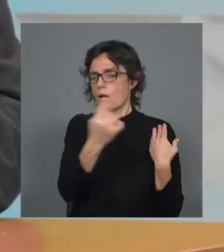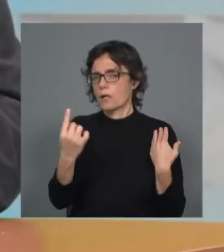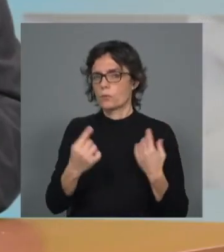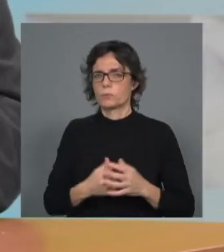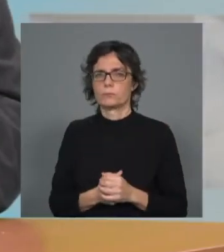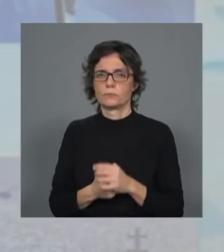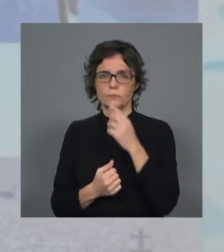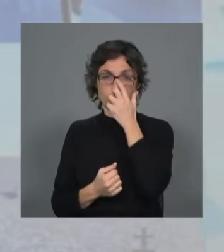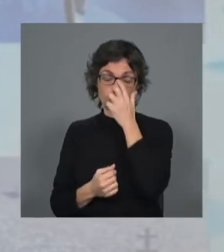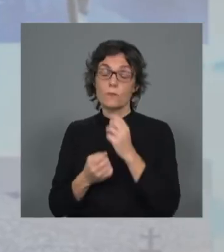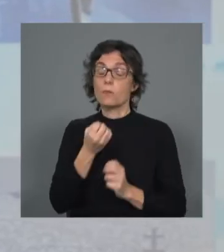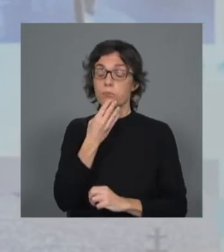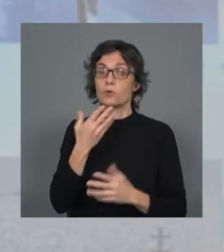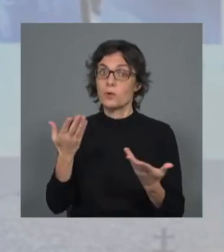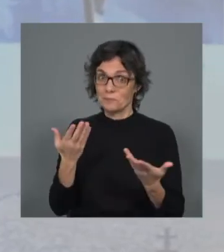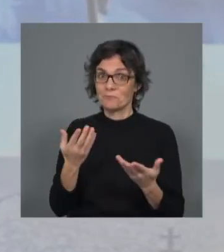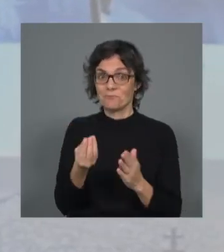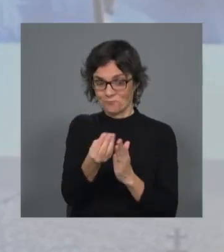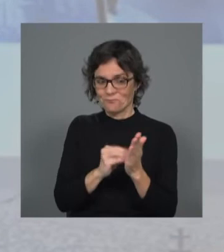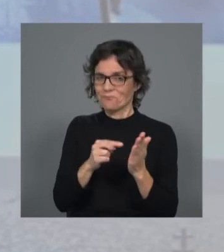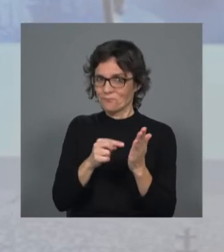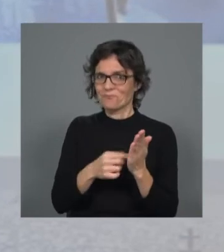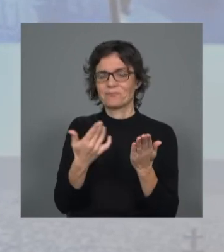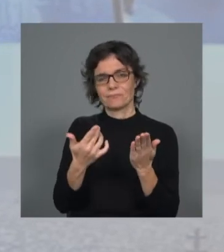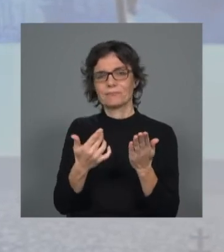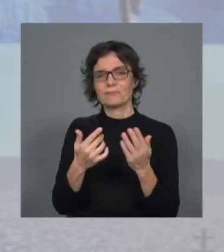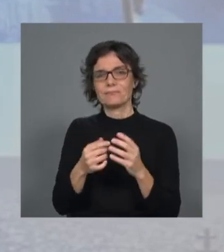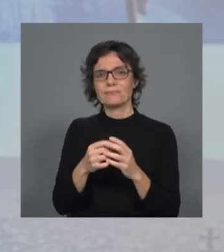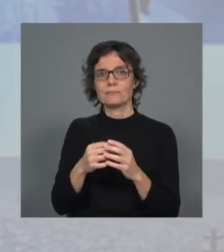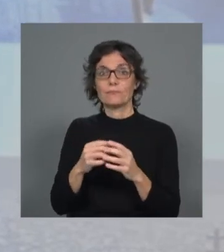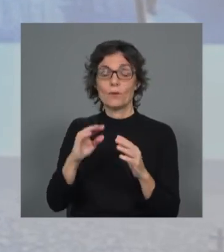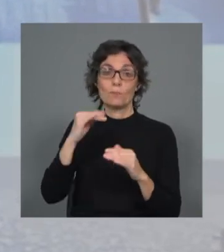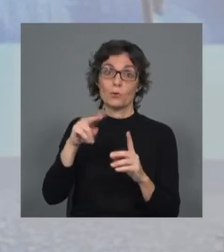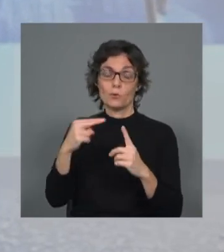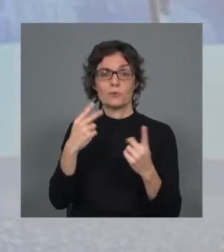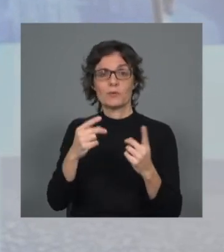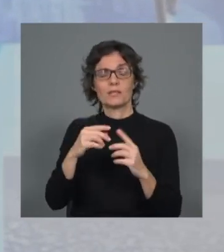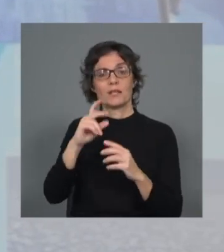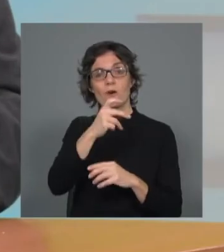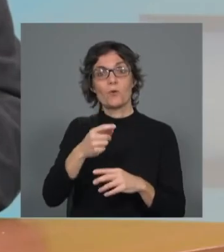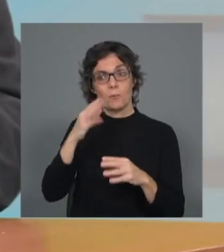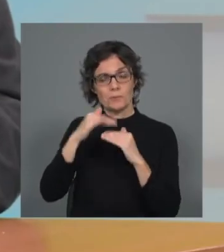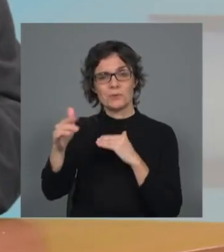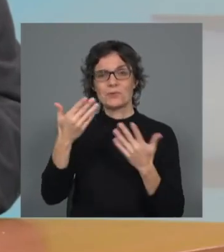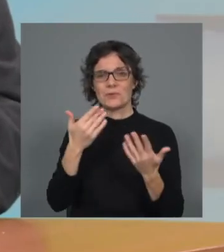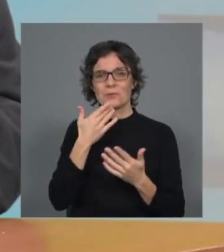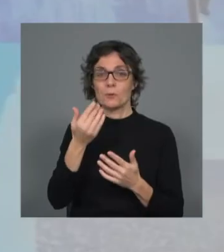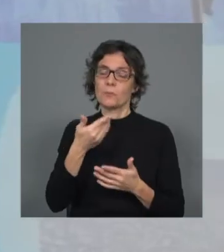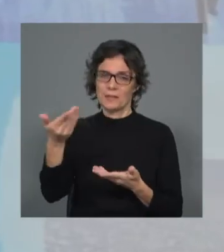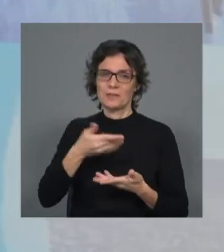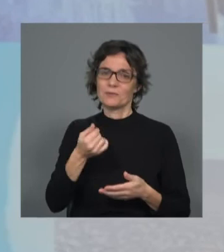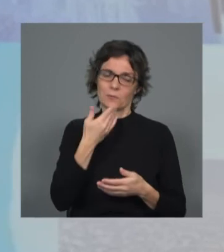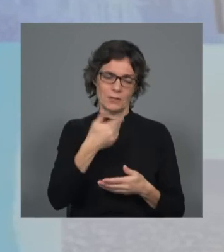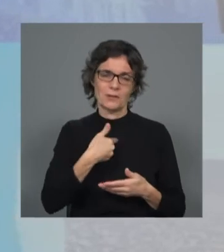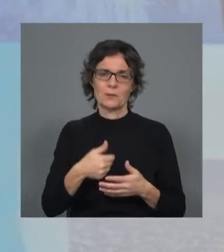Muito bem, ficam as linhas de força desta nota também para a construção de uma paz duradoura. Muito obrigado pela sua presença hoje aqui connosco.